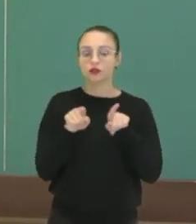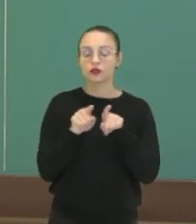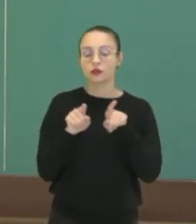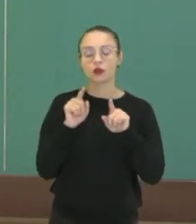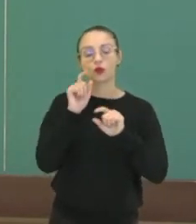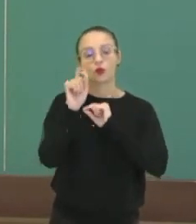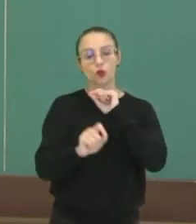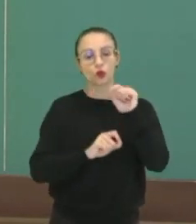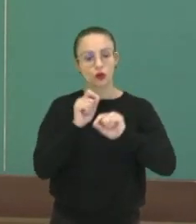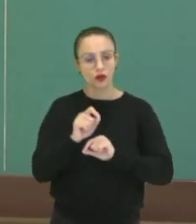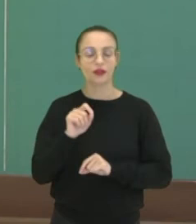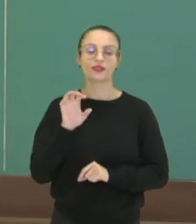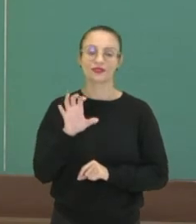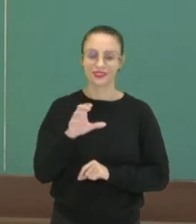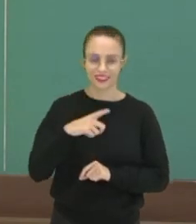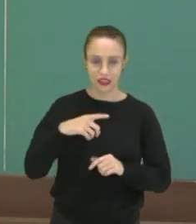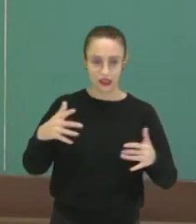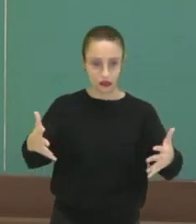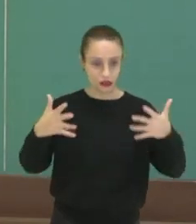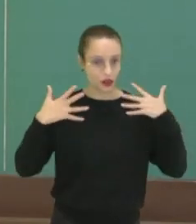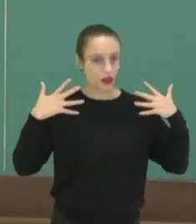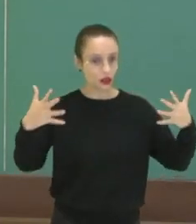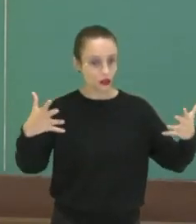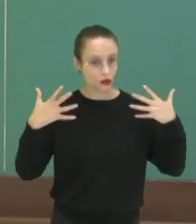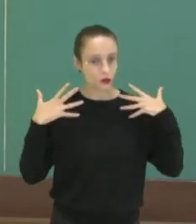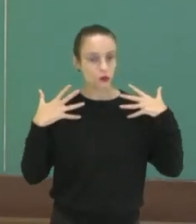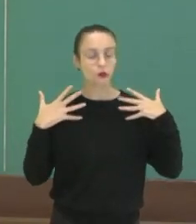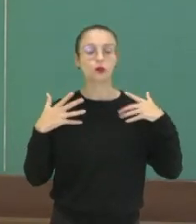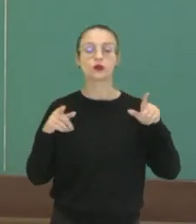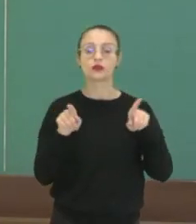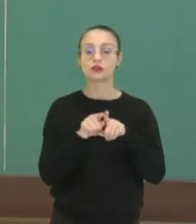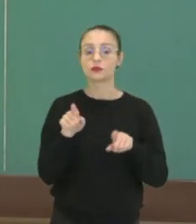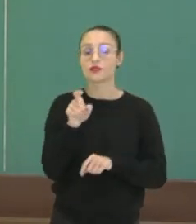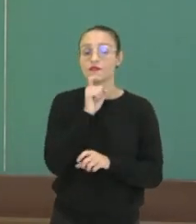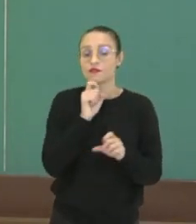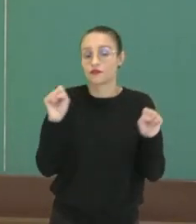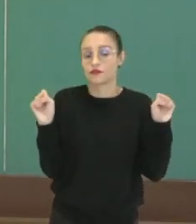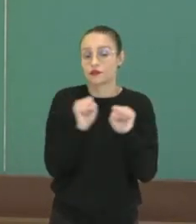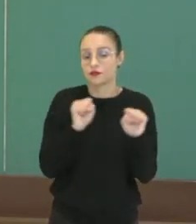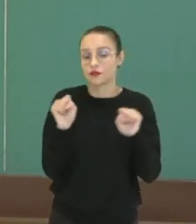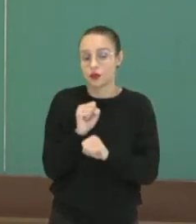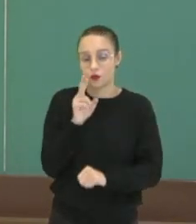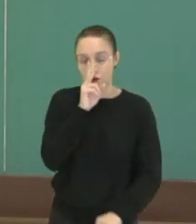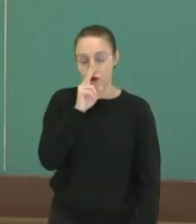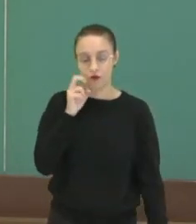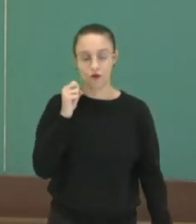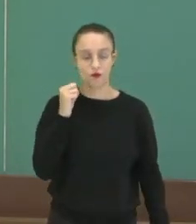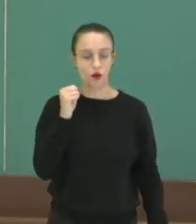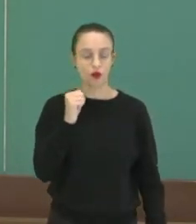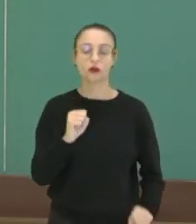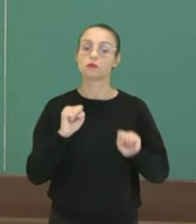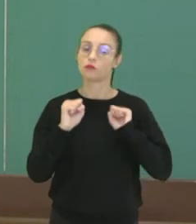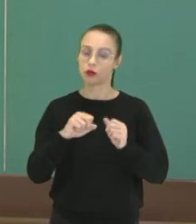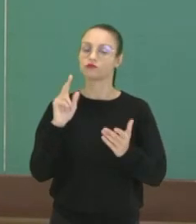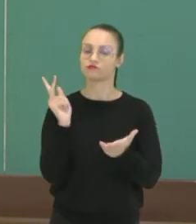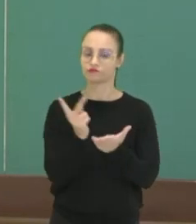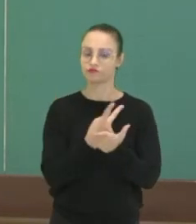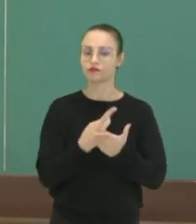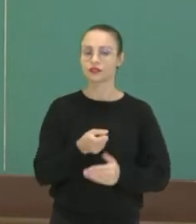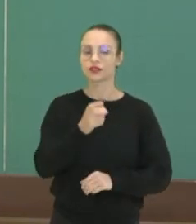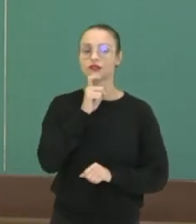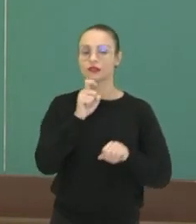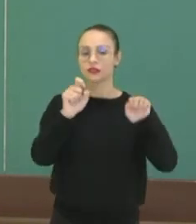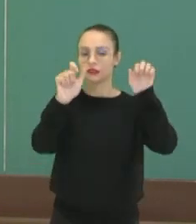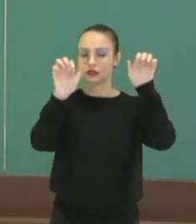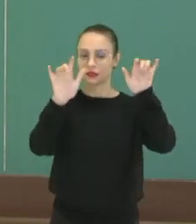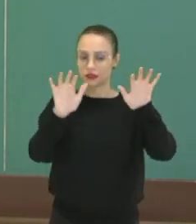faz com que se tenha ali verões quentes, mas que os invernos sejam rigorosos, podendo acontecer até mesmo a precipitação de